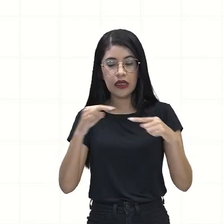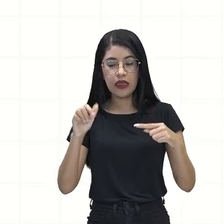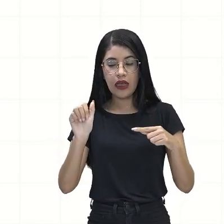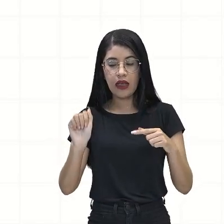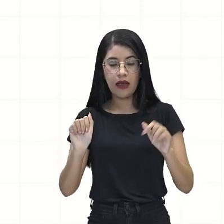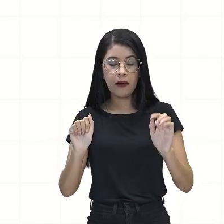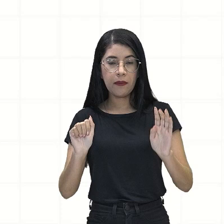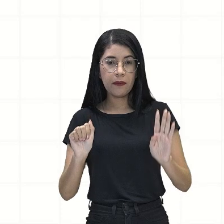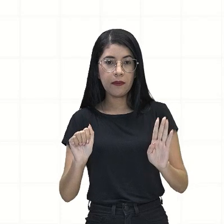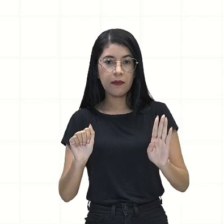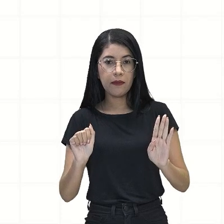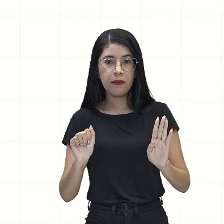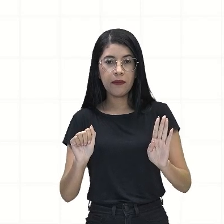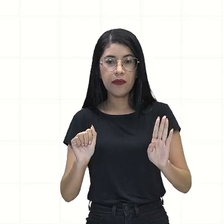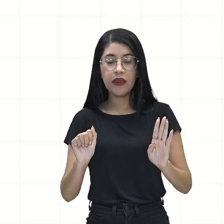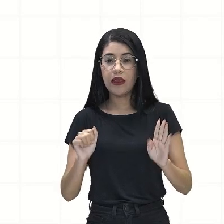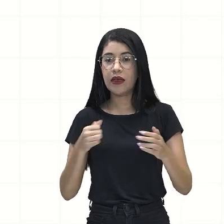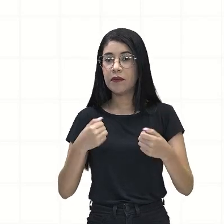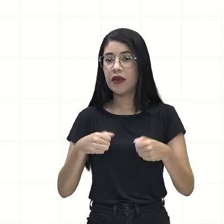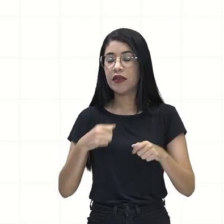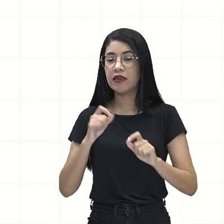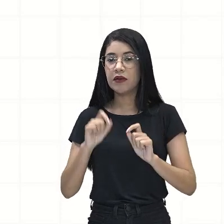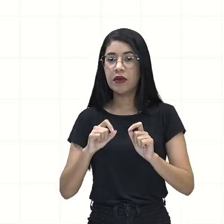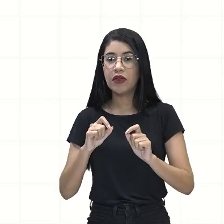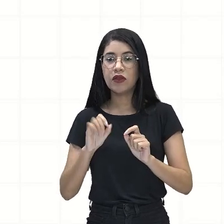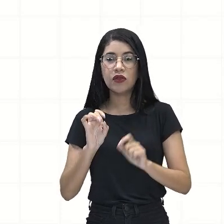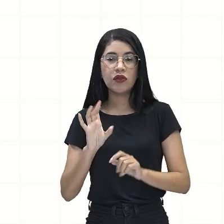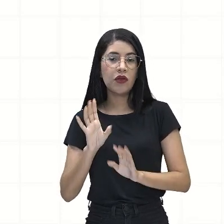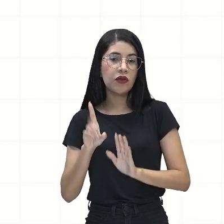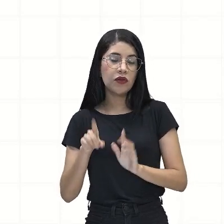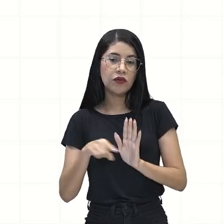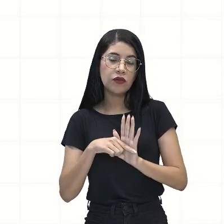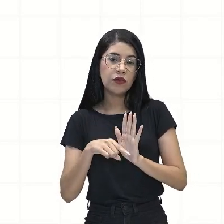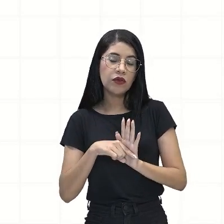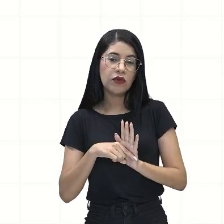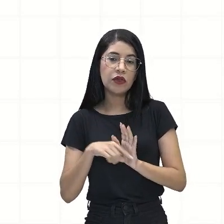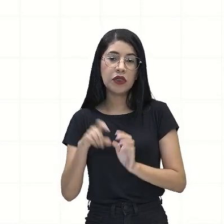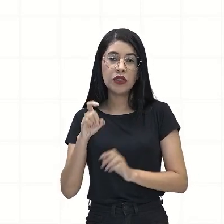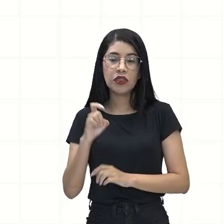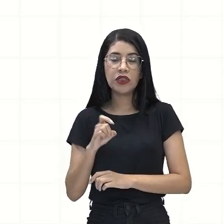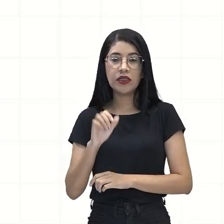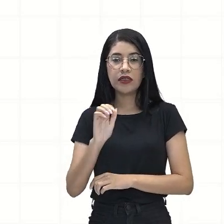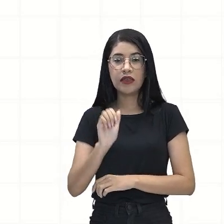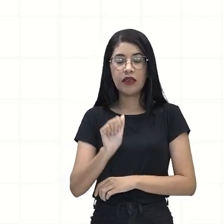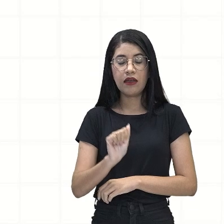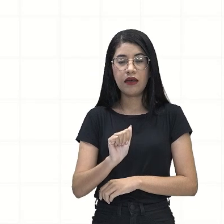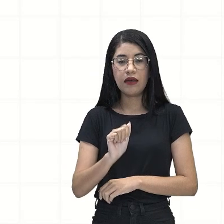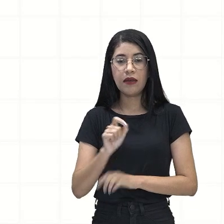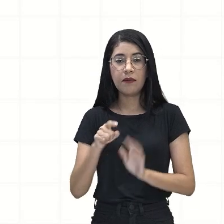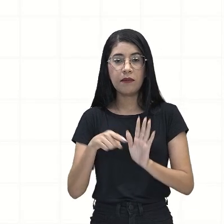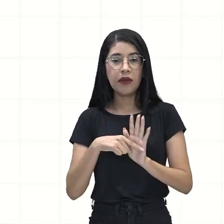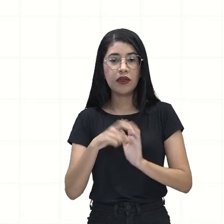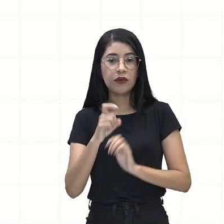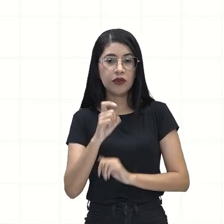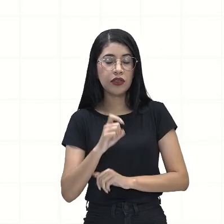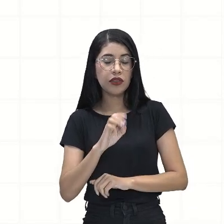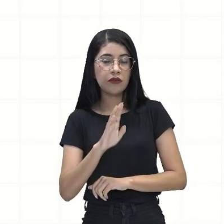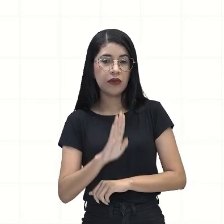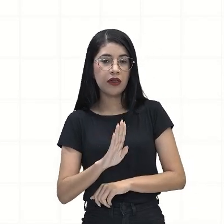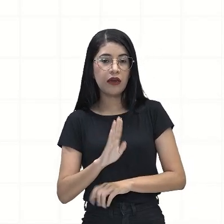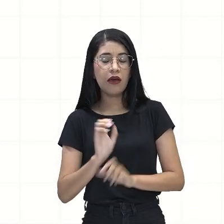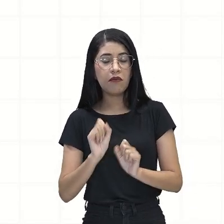eixo x, eu só vou fazer a subtração aqui, ó, x do A menos o x do B, né? Ou